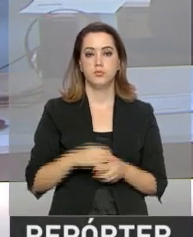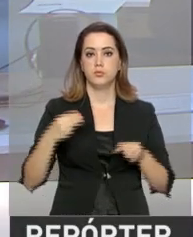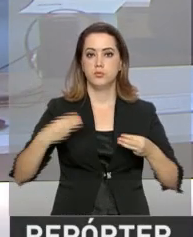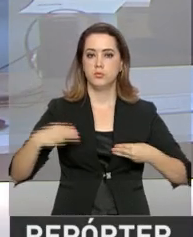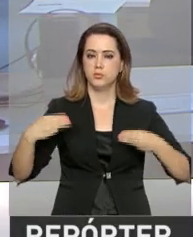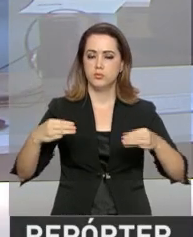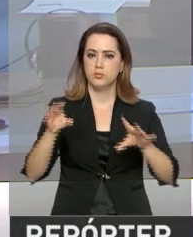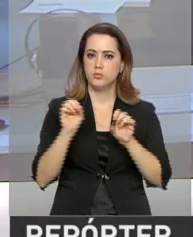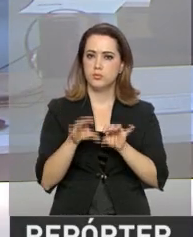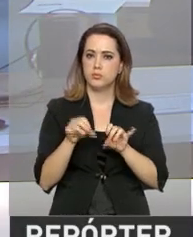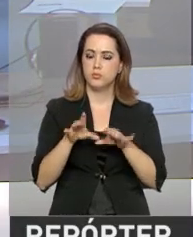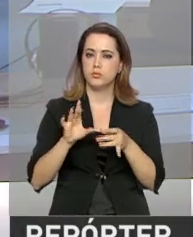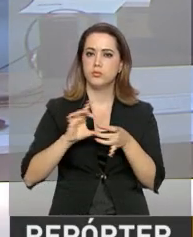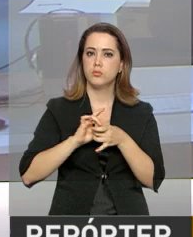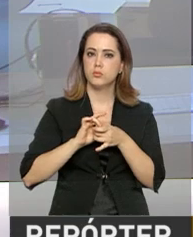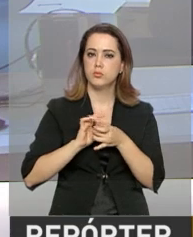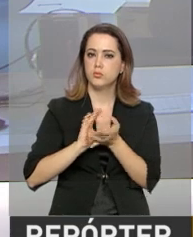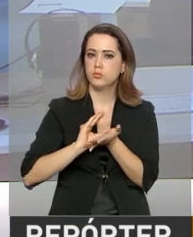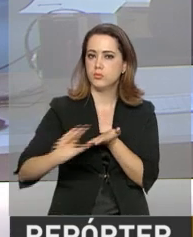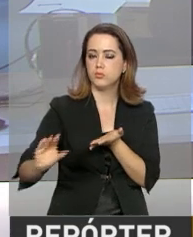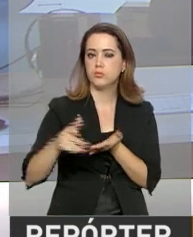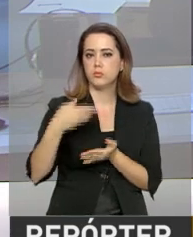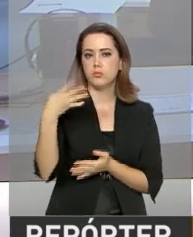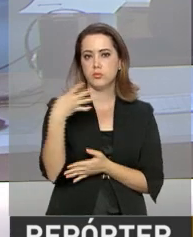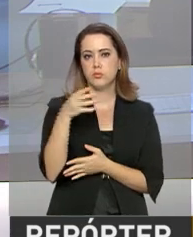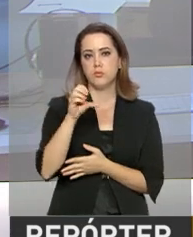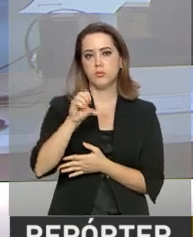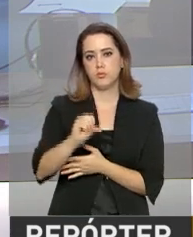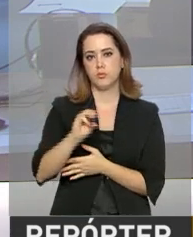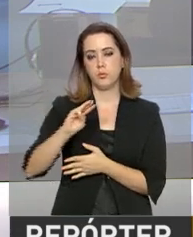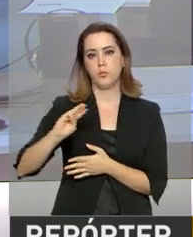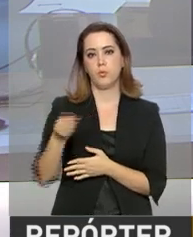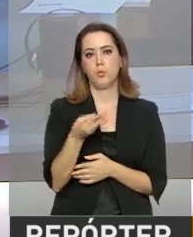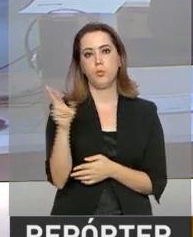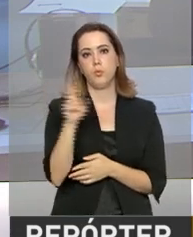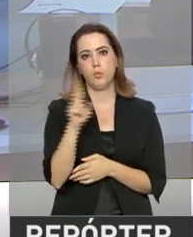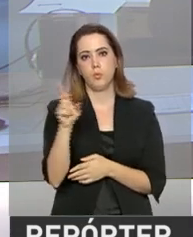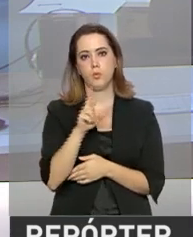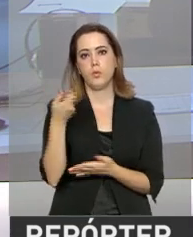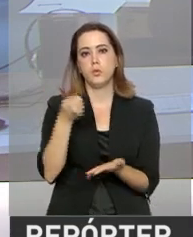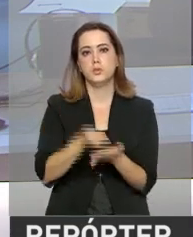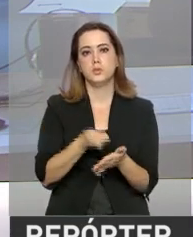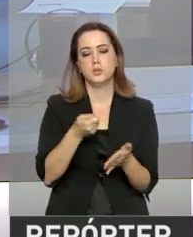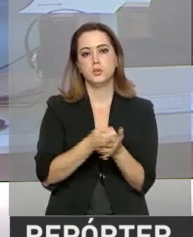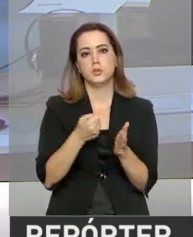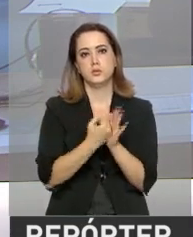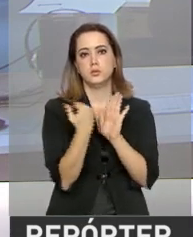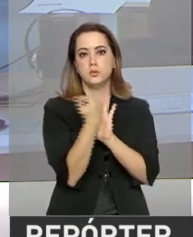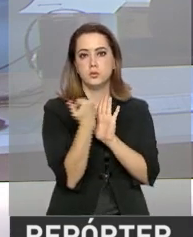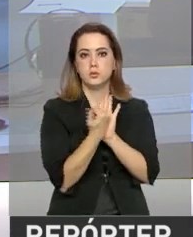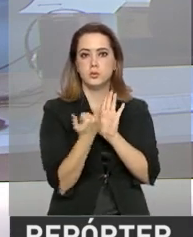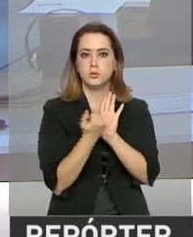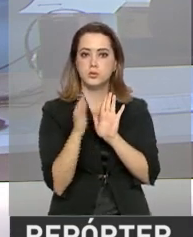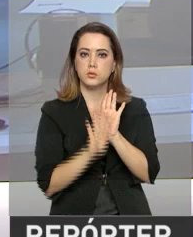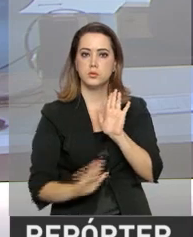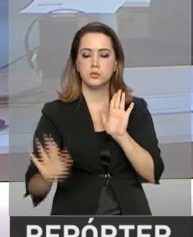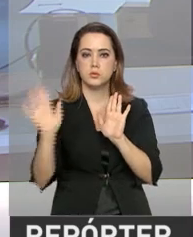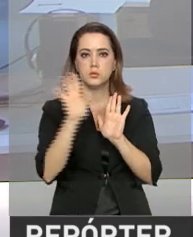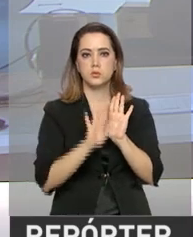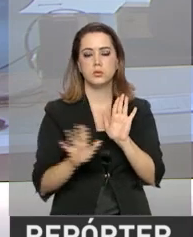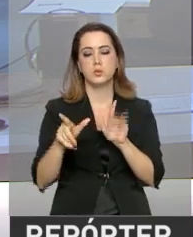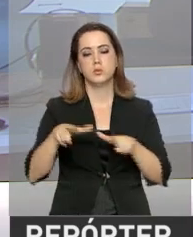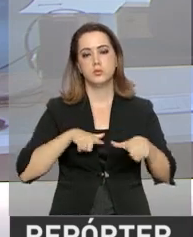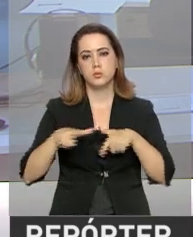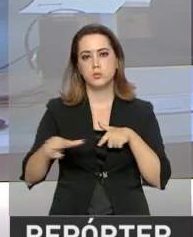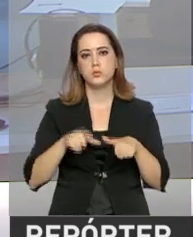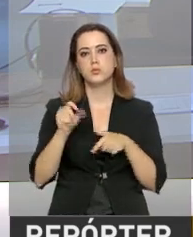da Educação liberou 49 milhões de reais para o pagamento do Programa Nacional de Acesso ao Ensino Técnico e Emprego, o Pronatec.